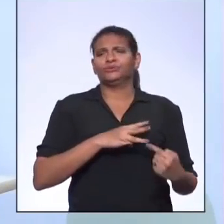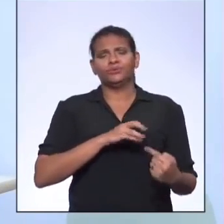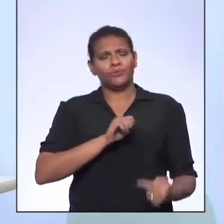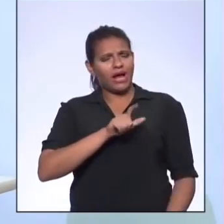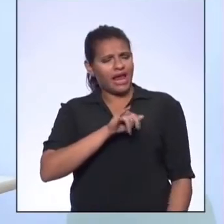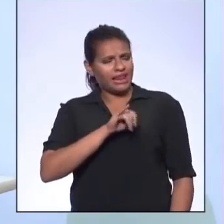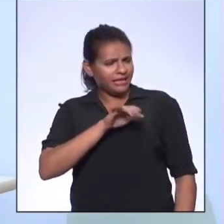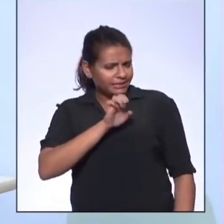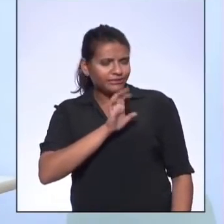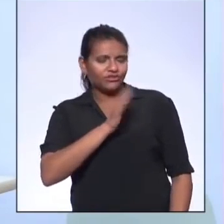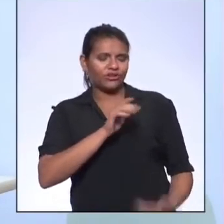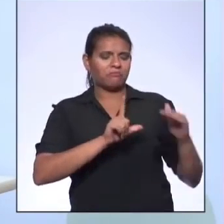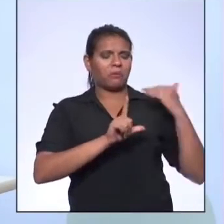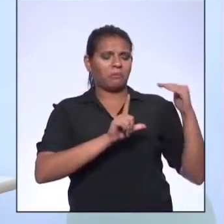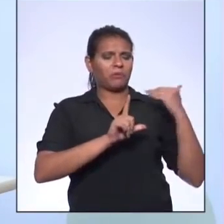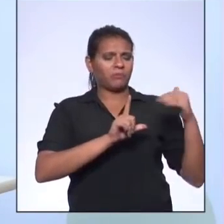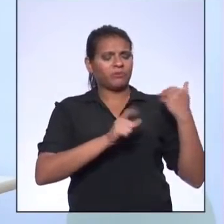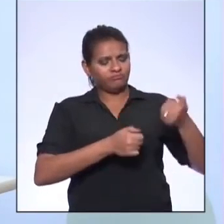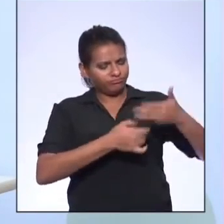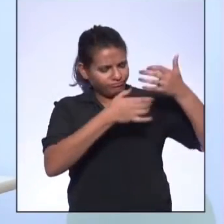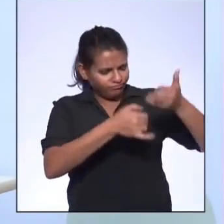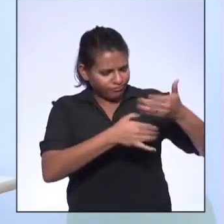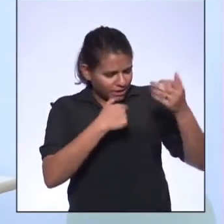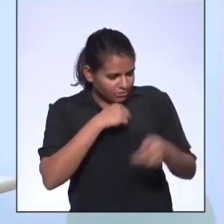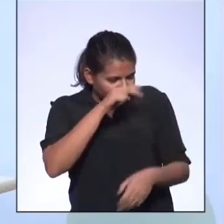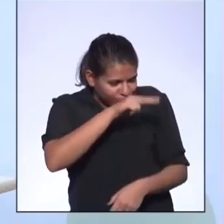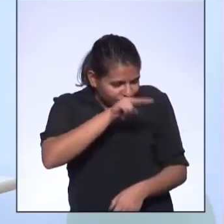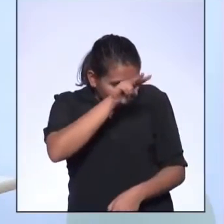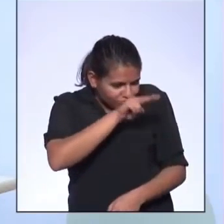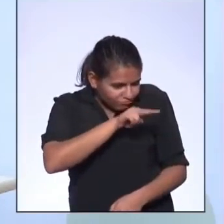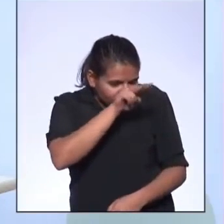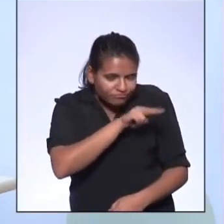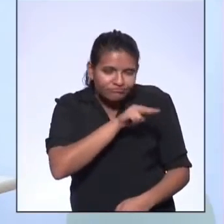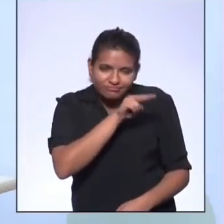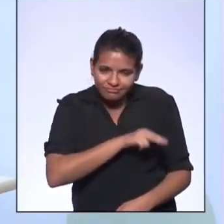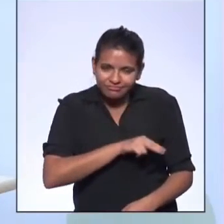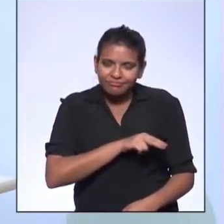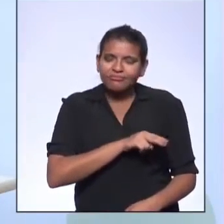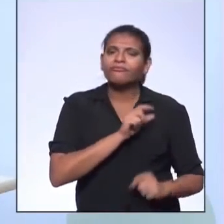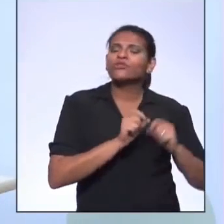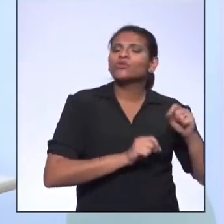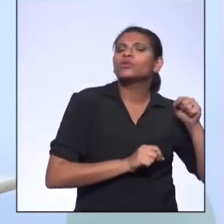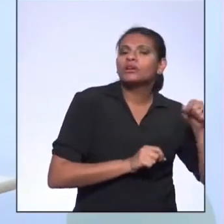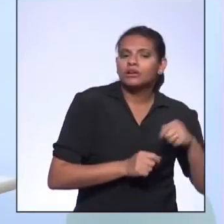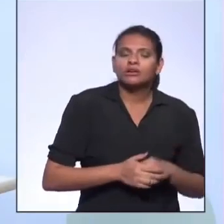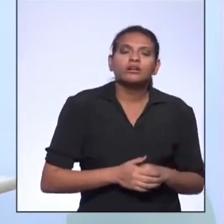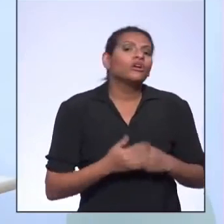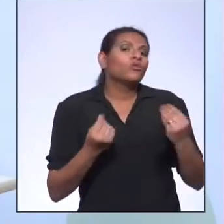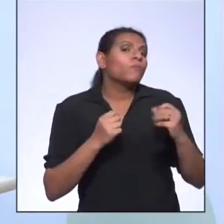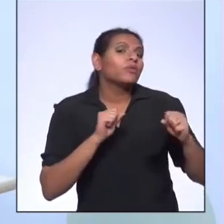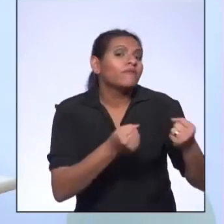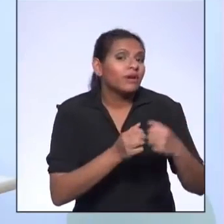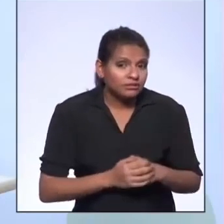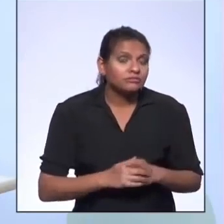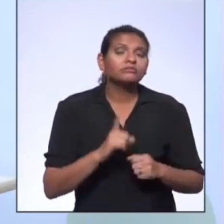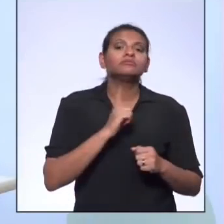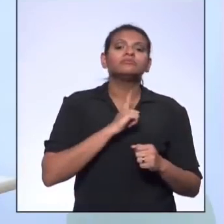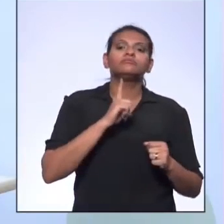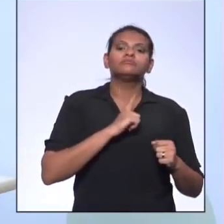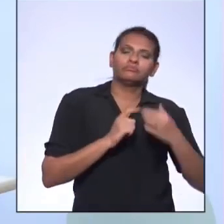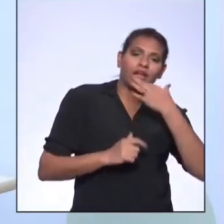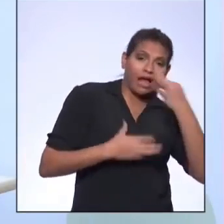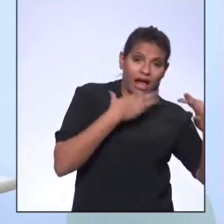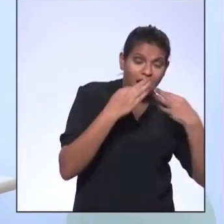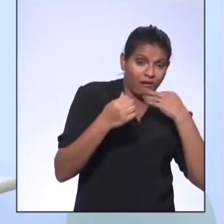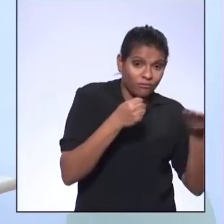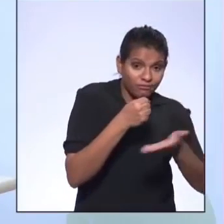peguei um apanhado aqui das participações, né? O que eles colocaram? Com argumentos, com fatos,